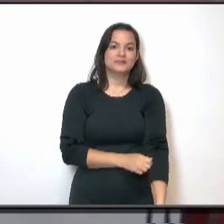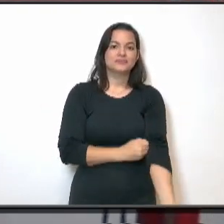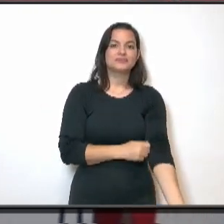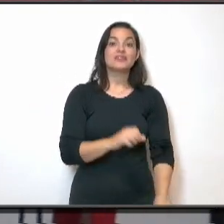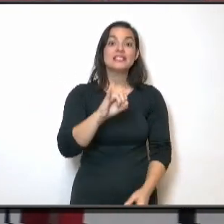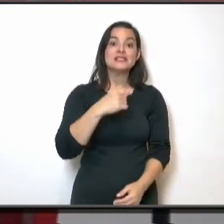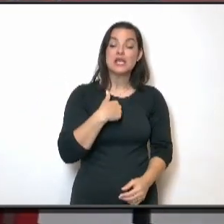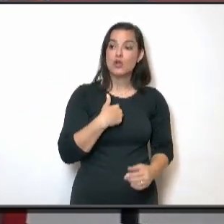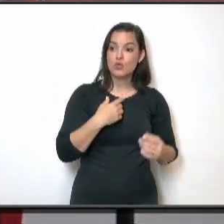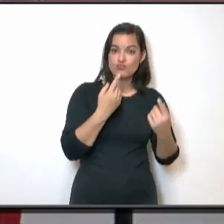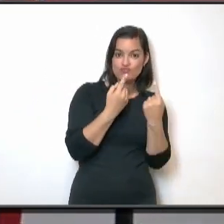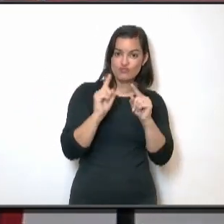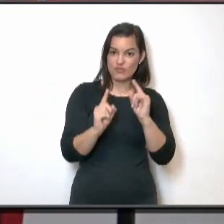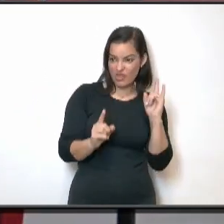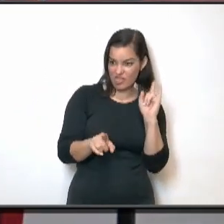traído a Anaí,